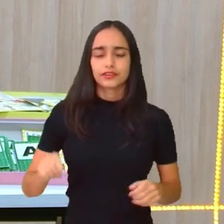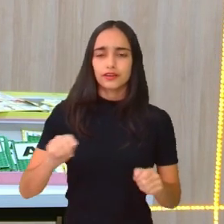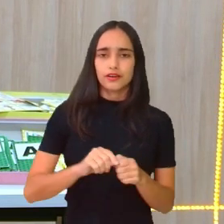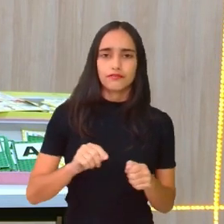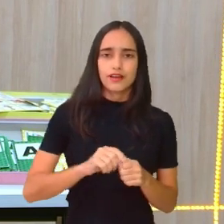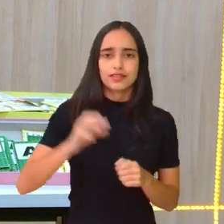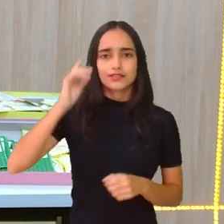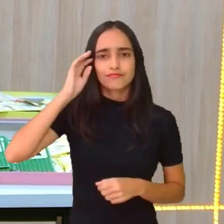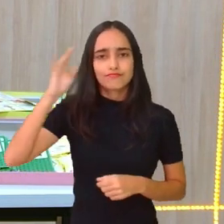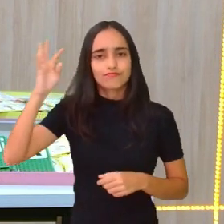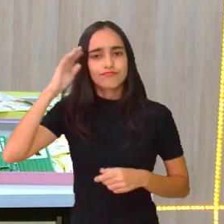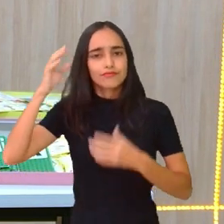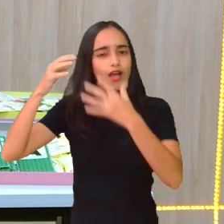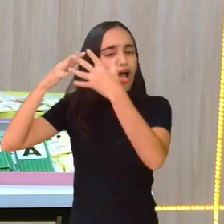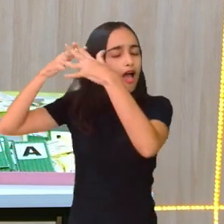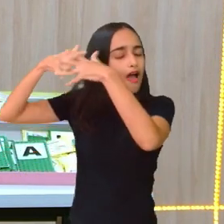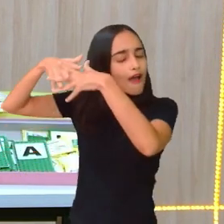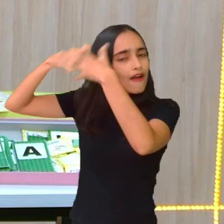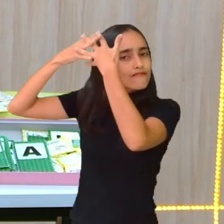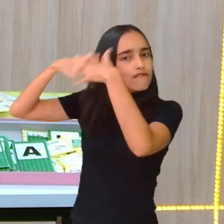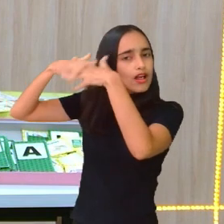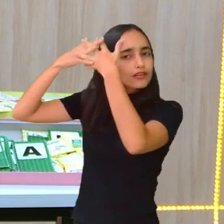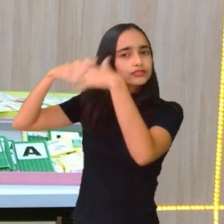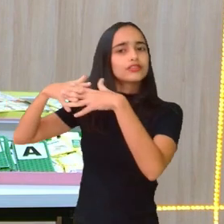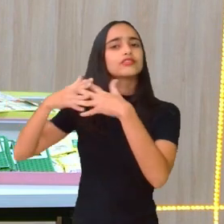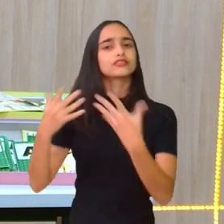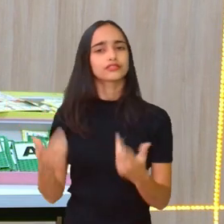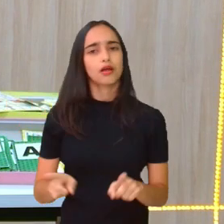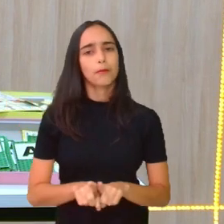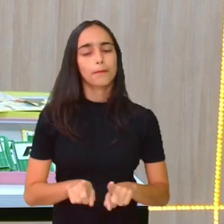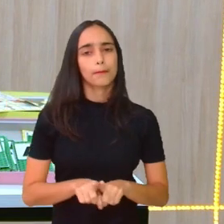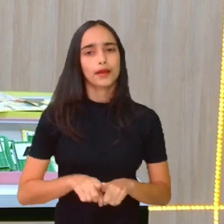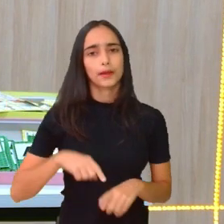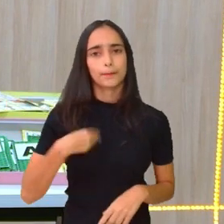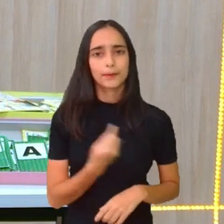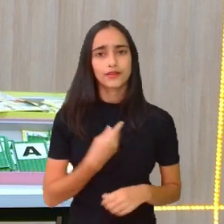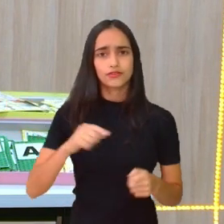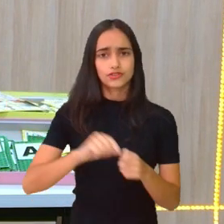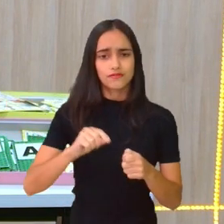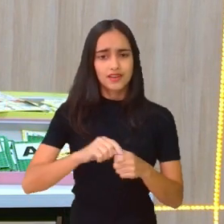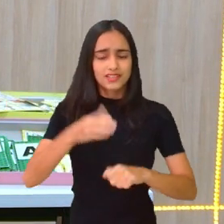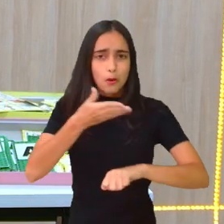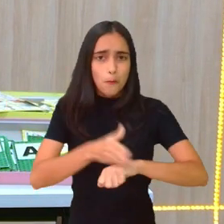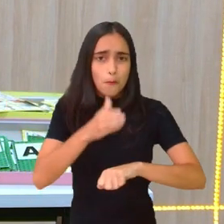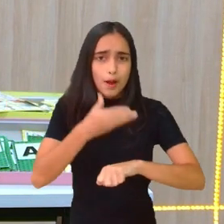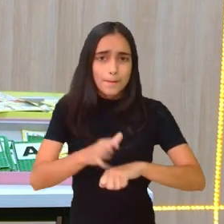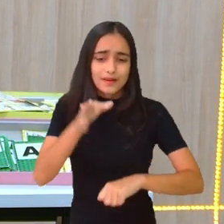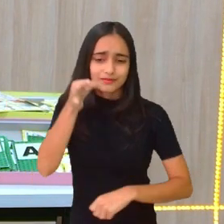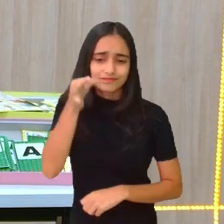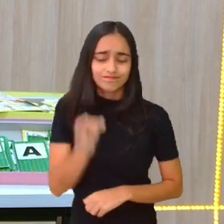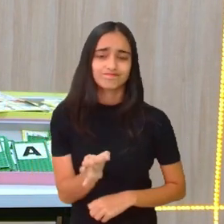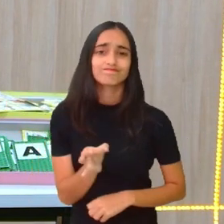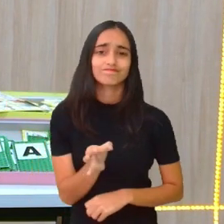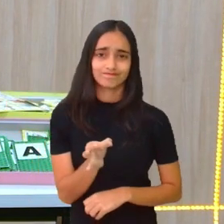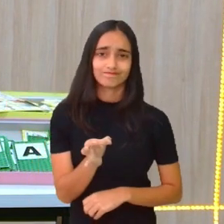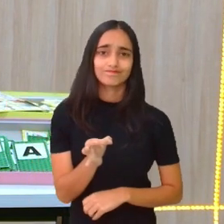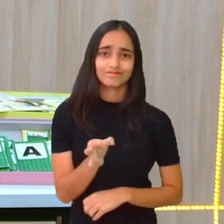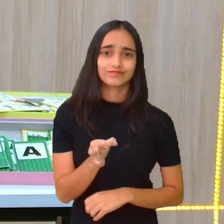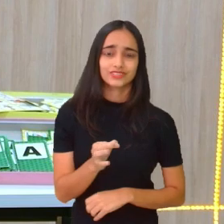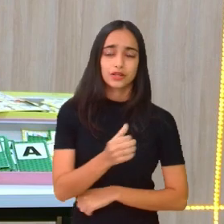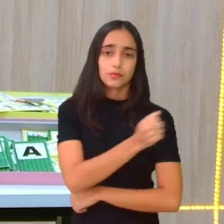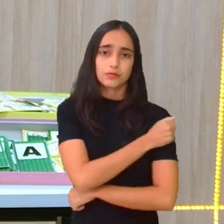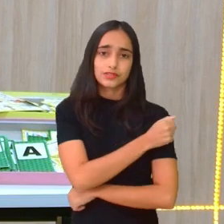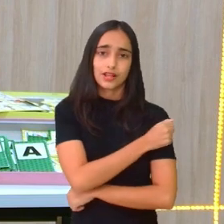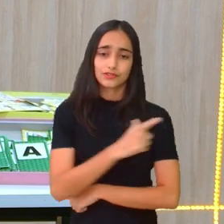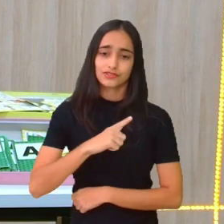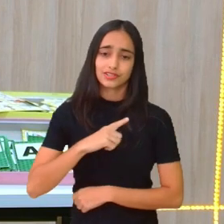propositivo, obviamente, para que a gente instrumentalize, né, e possa operacionalizar uma prática que faça sentido para os estudantes com